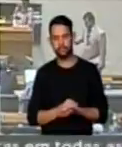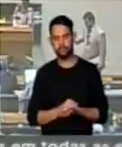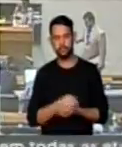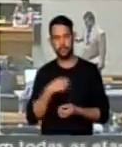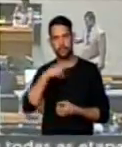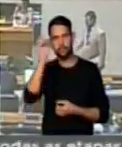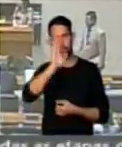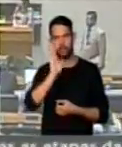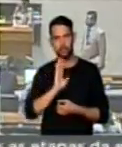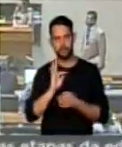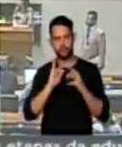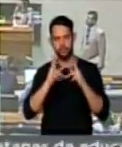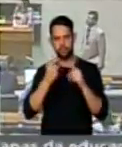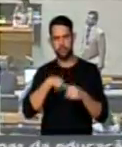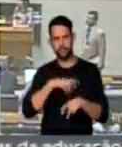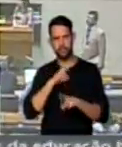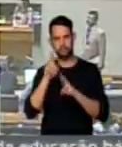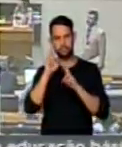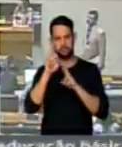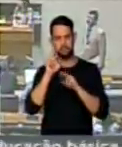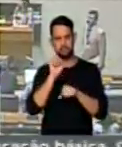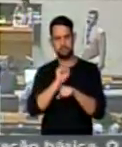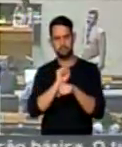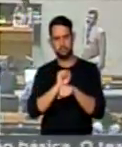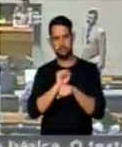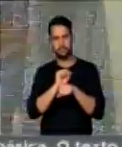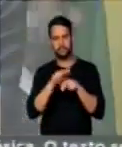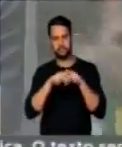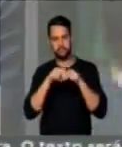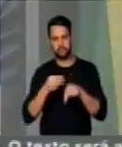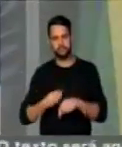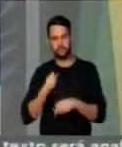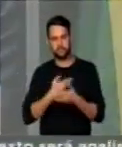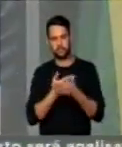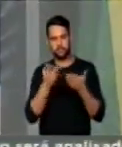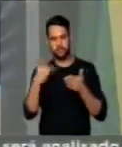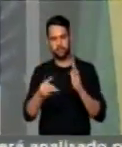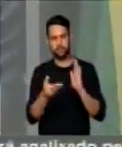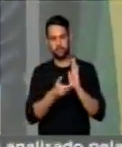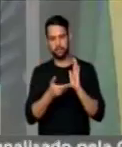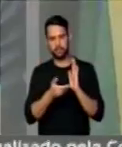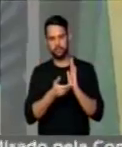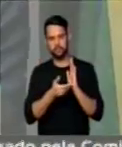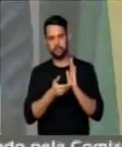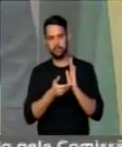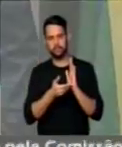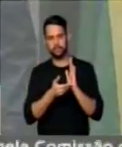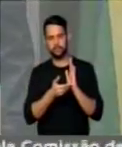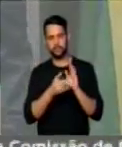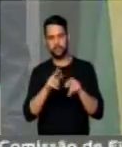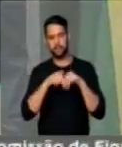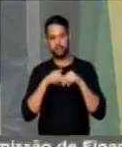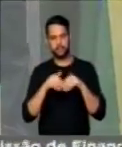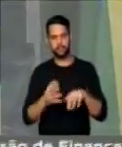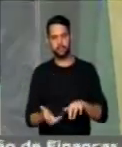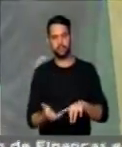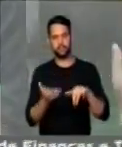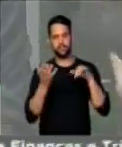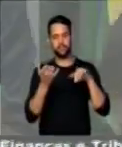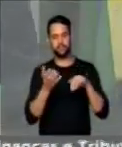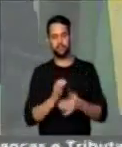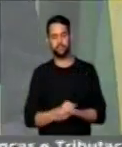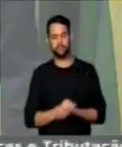o Brasil inteiro tem uma expectativa muito grande sobre essa Casa Legislativa e sobre o Congresso